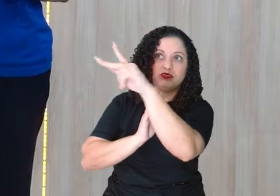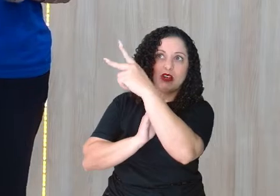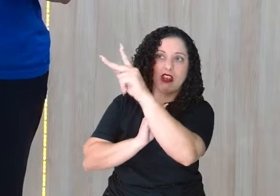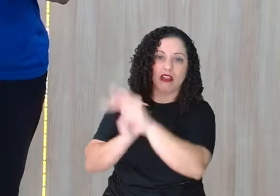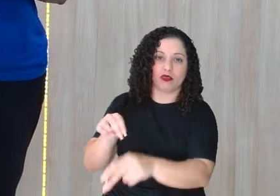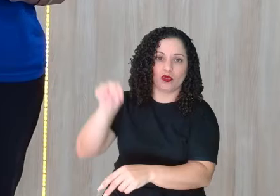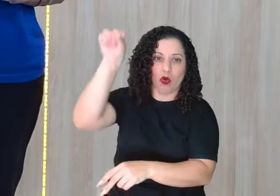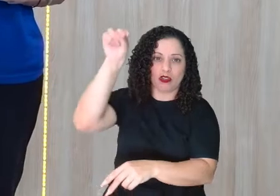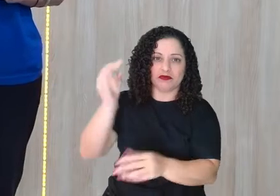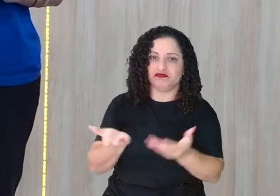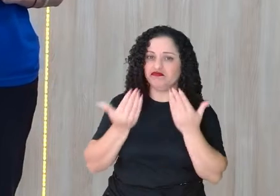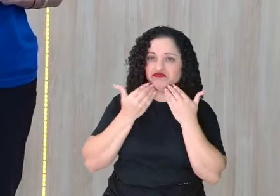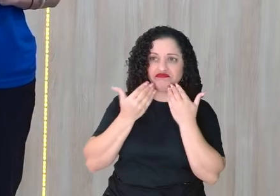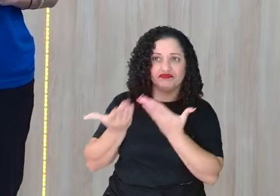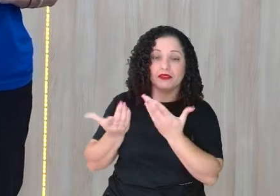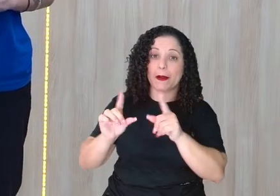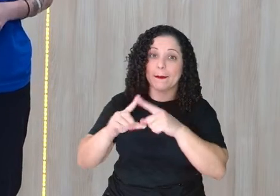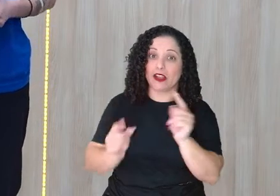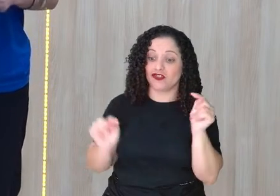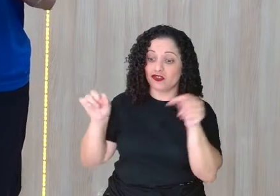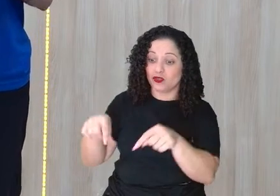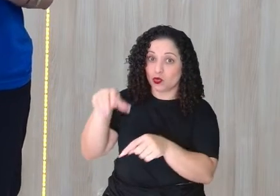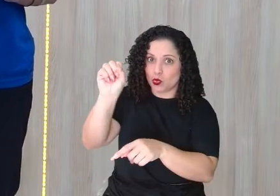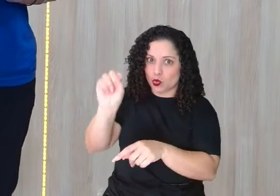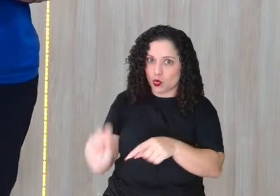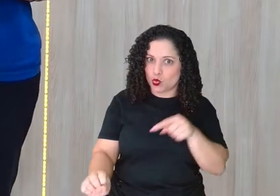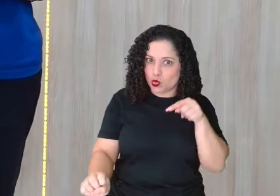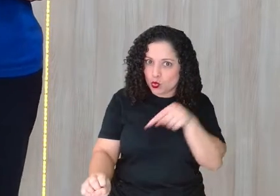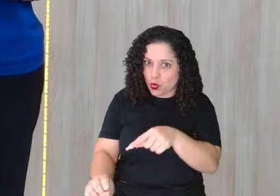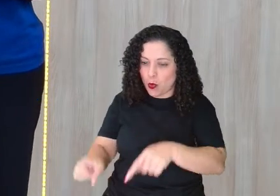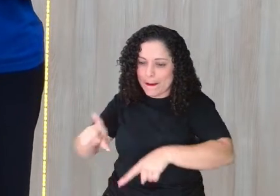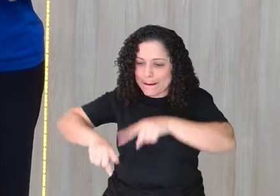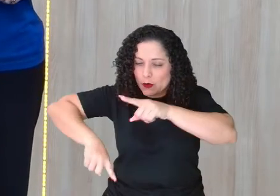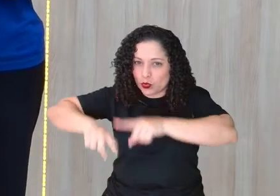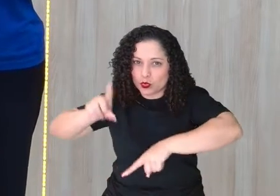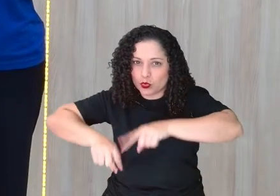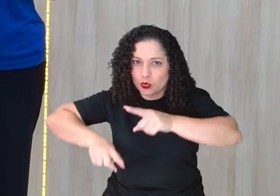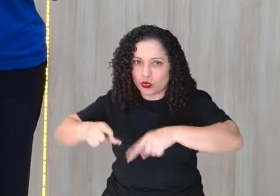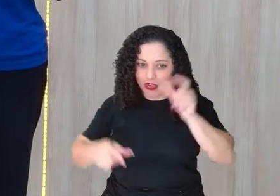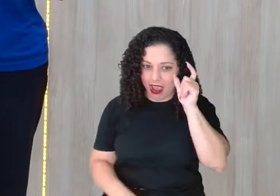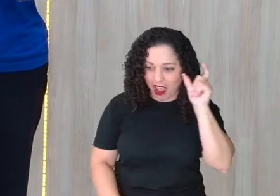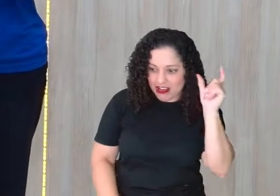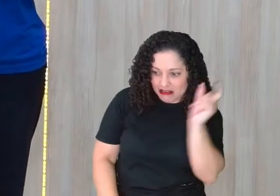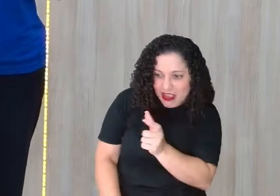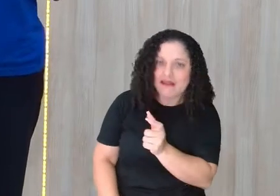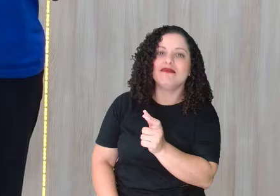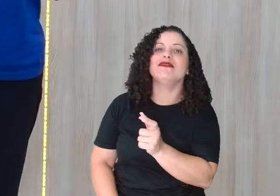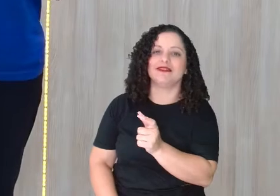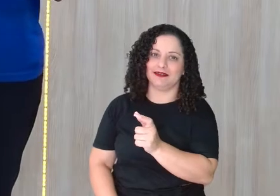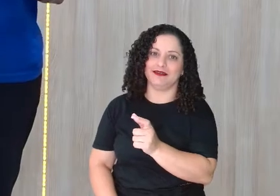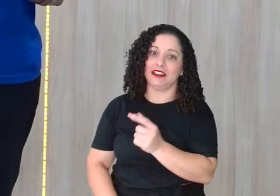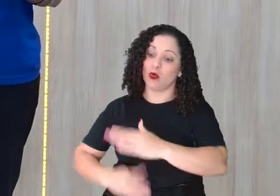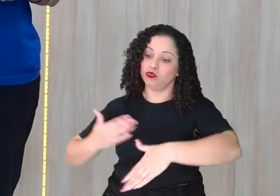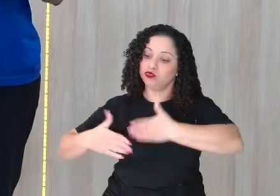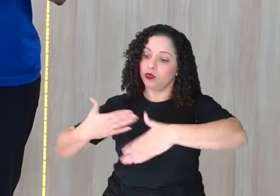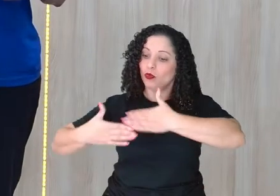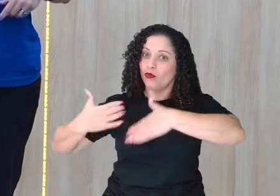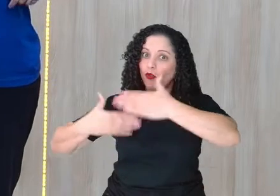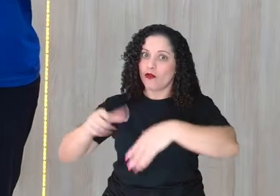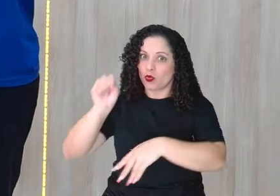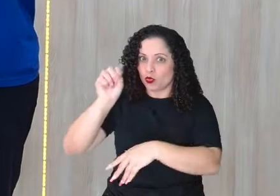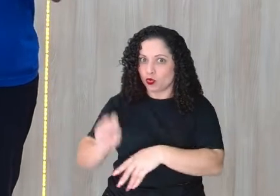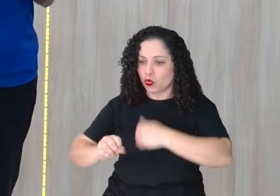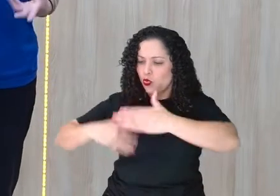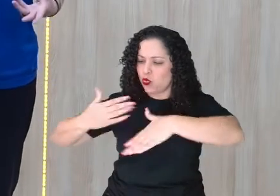Já nas colônias do sul, né, era mais atraente, então por isso, né, que se desenvolveu e a economia era mais